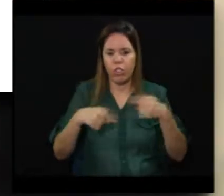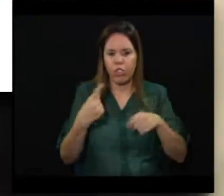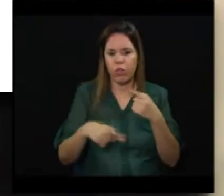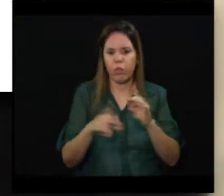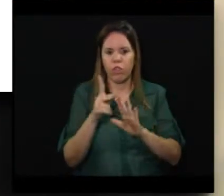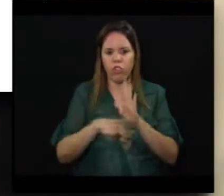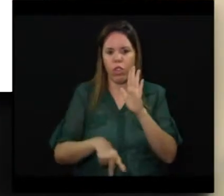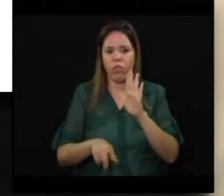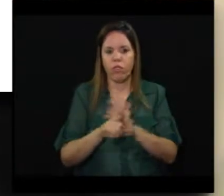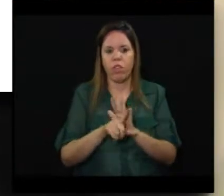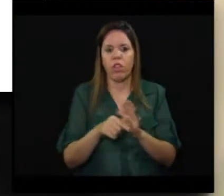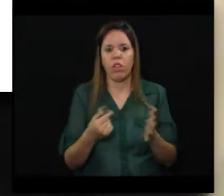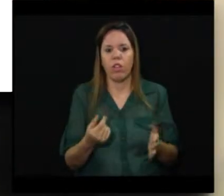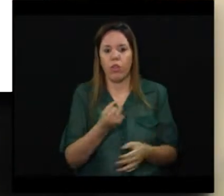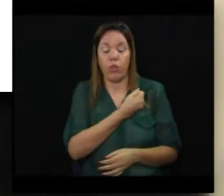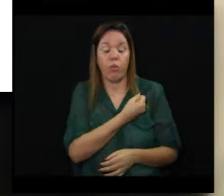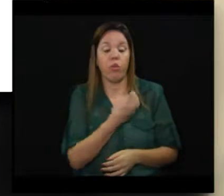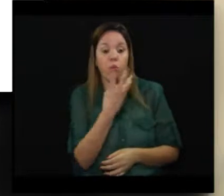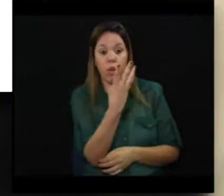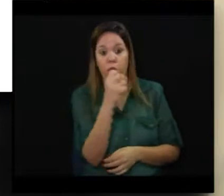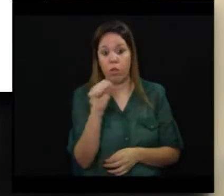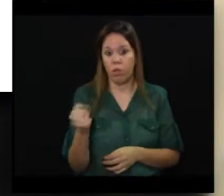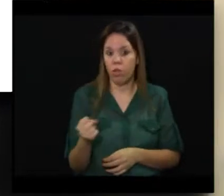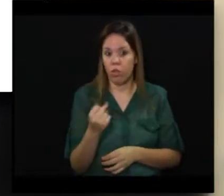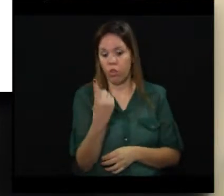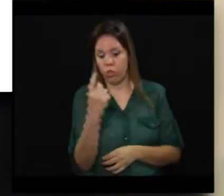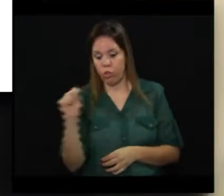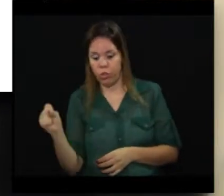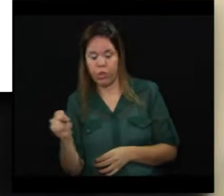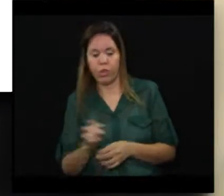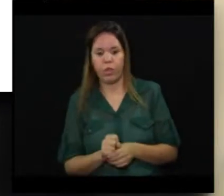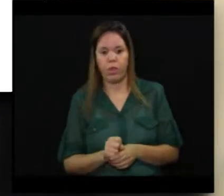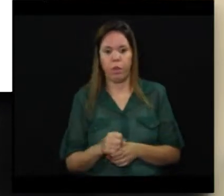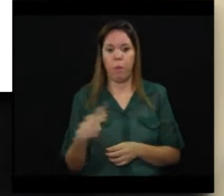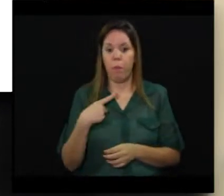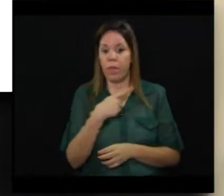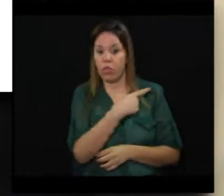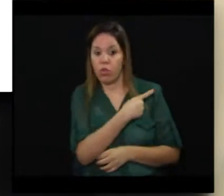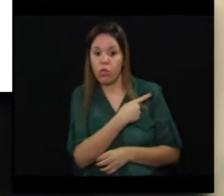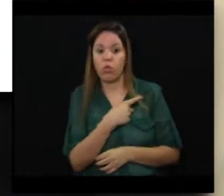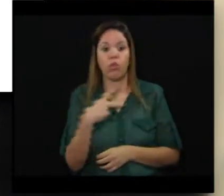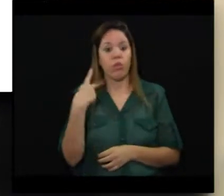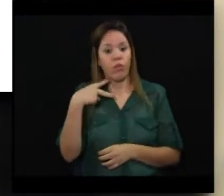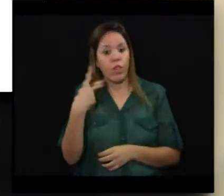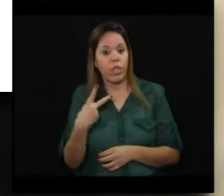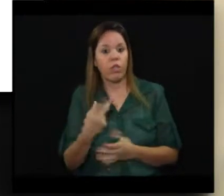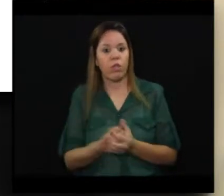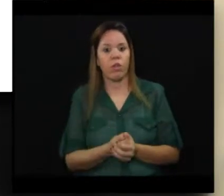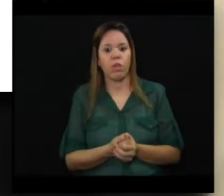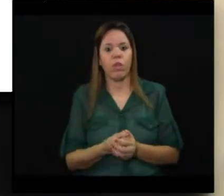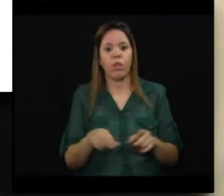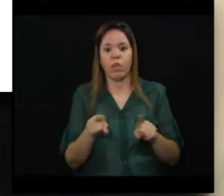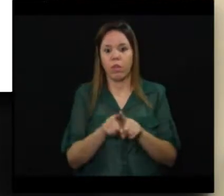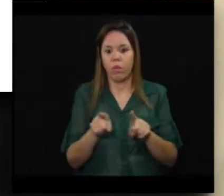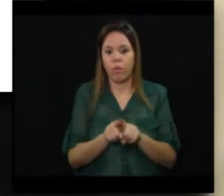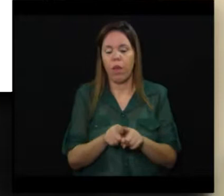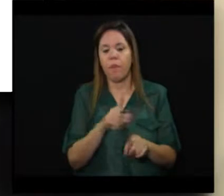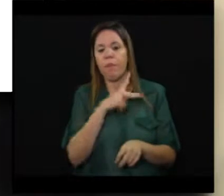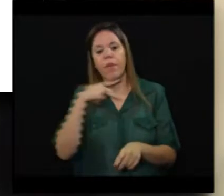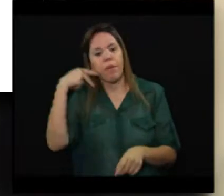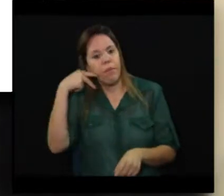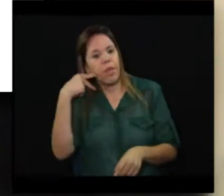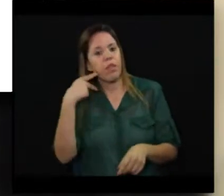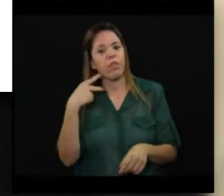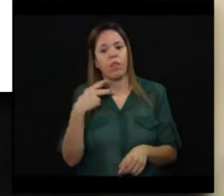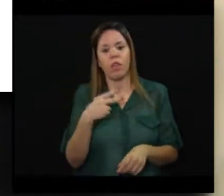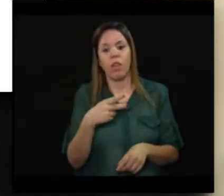número 48 de 2018, de autoria dos vereadores Pastor Elias Azevedo e Permínio Monteiro e do ex-vereador Rafa